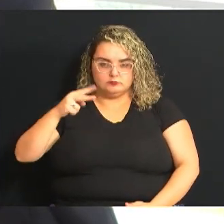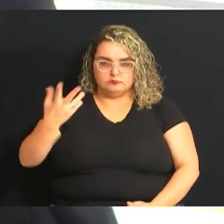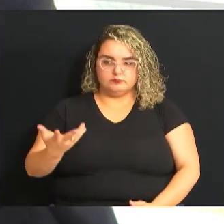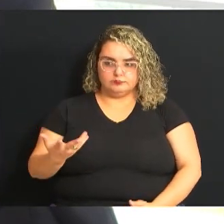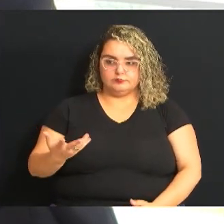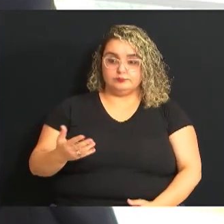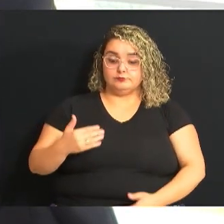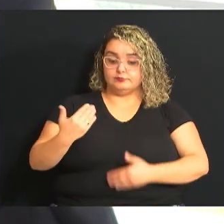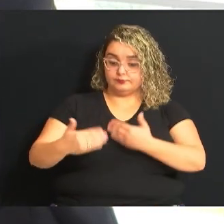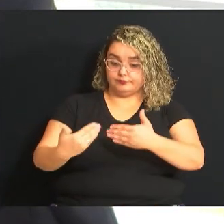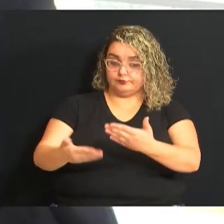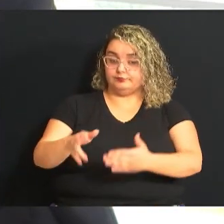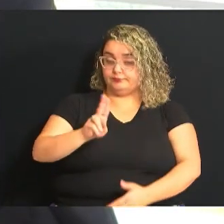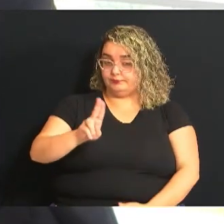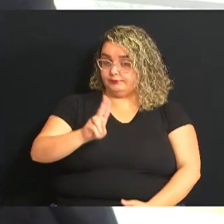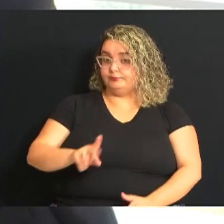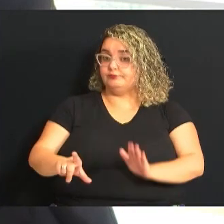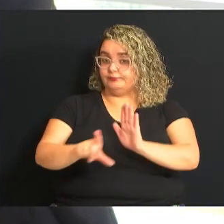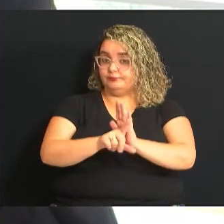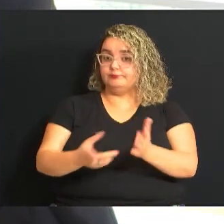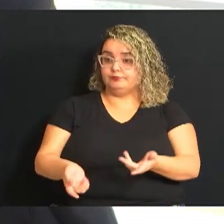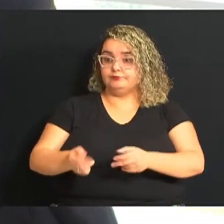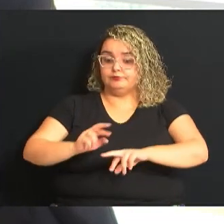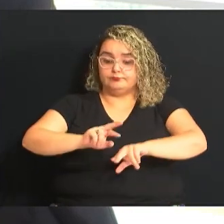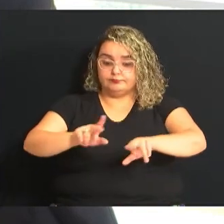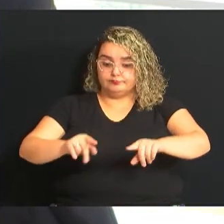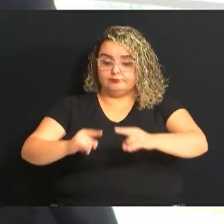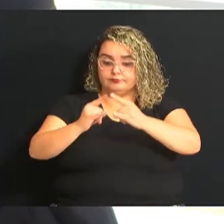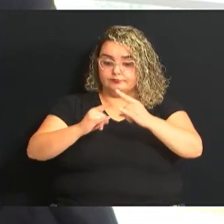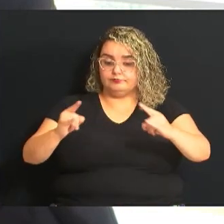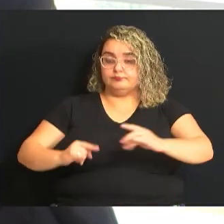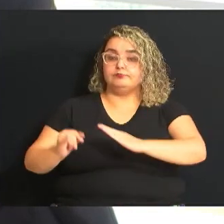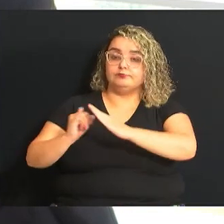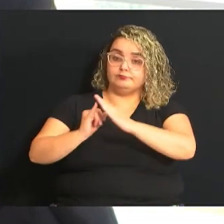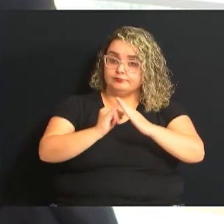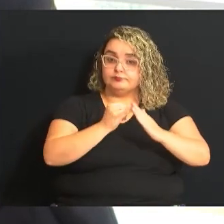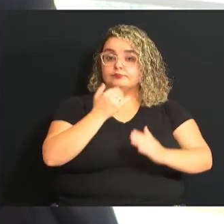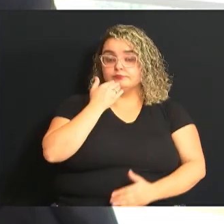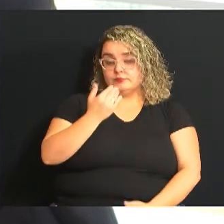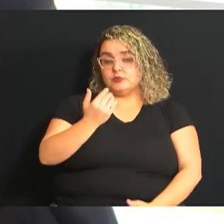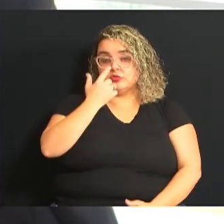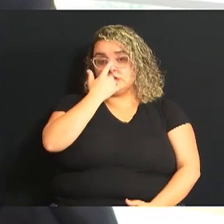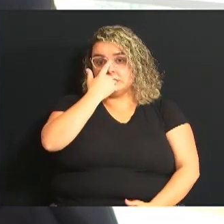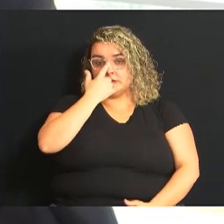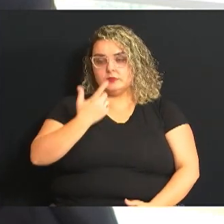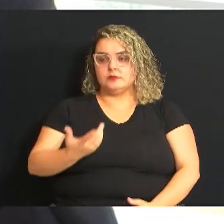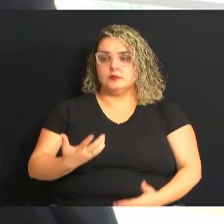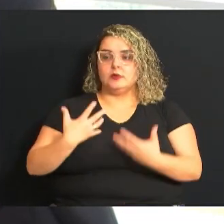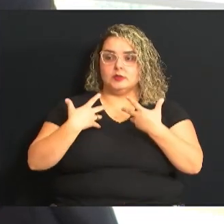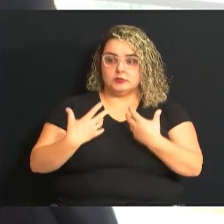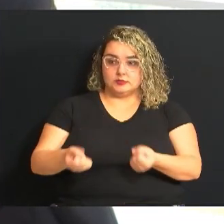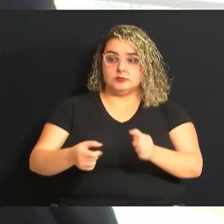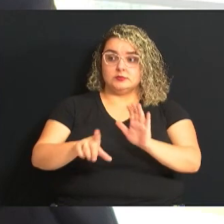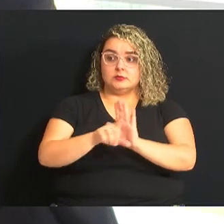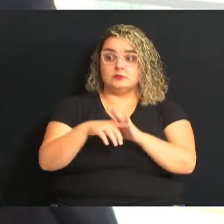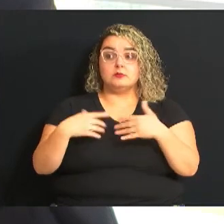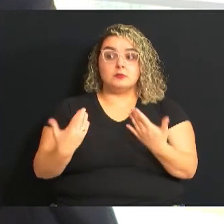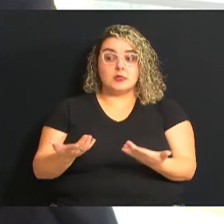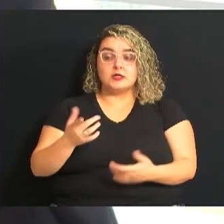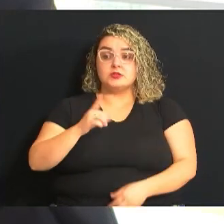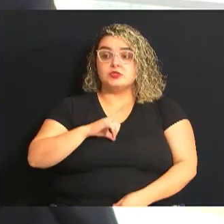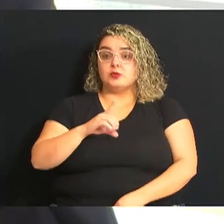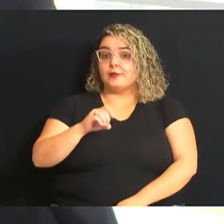começa falando sobre IPTU. Nós já demos uma nota aqui em relação aos aposentados, mas tivemos recentemente, aqui na